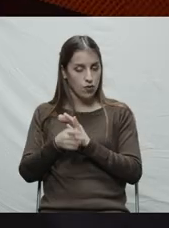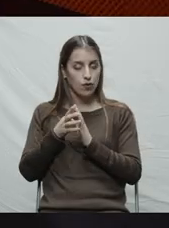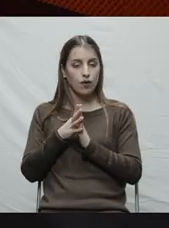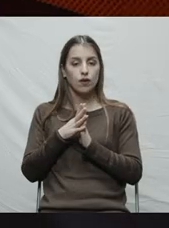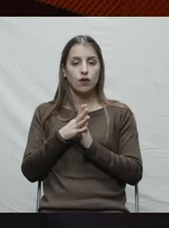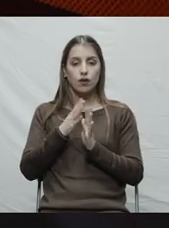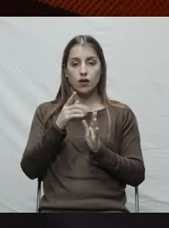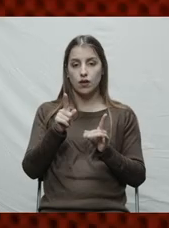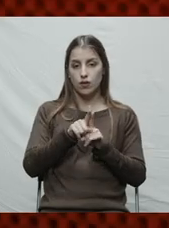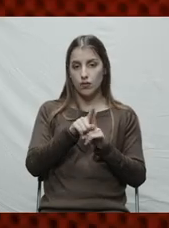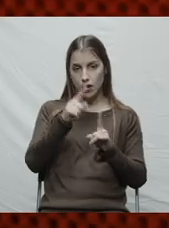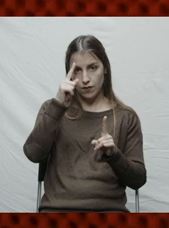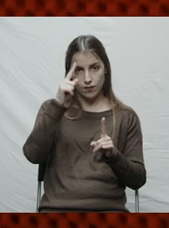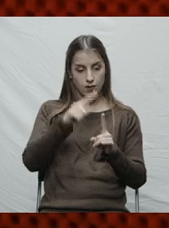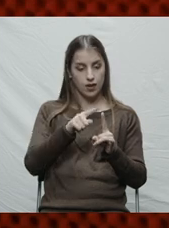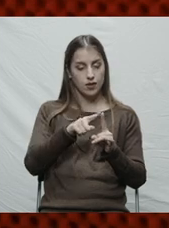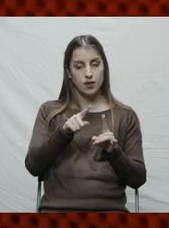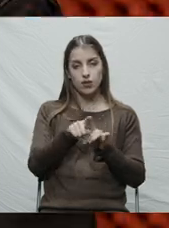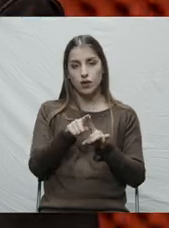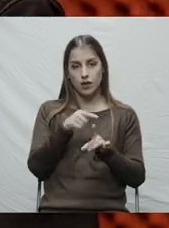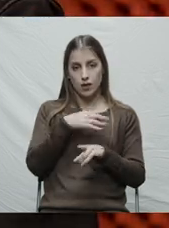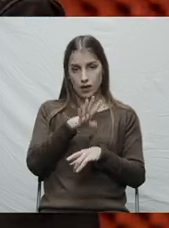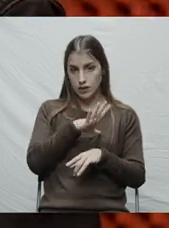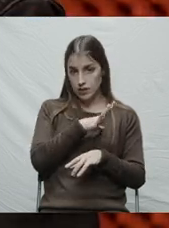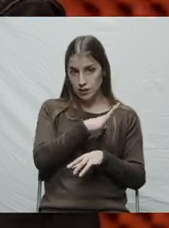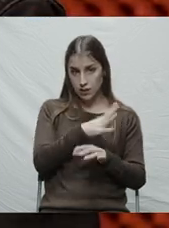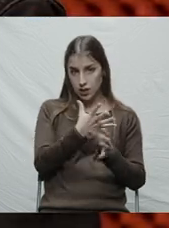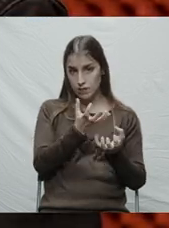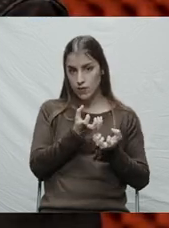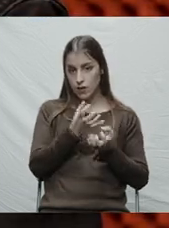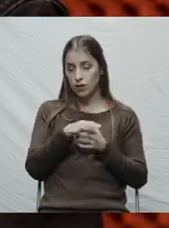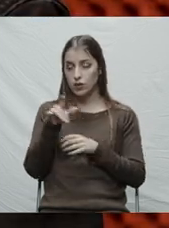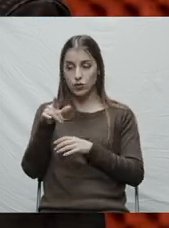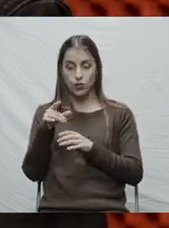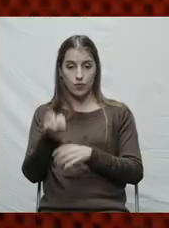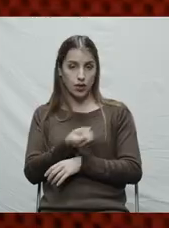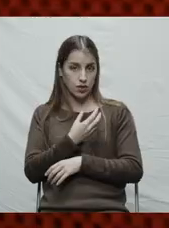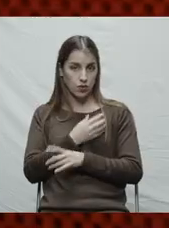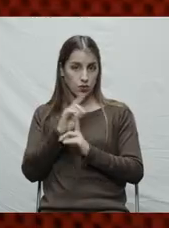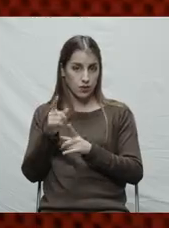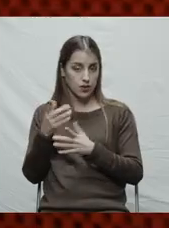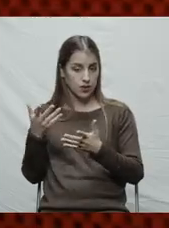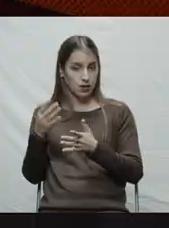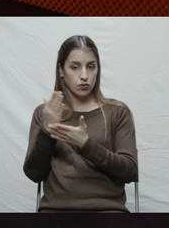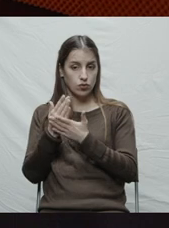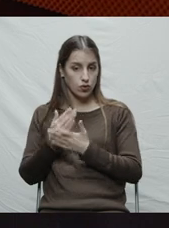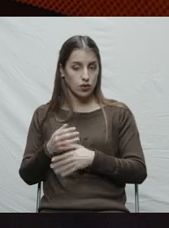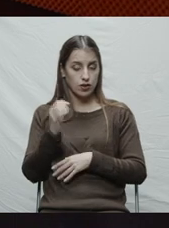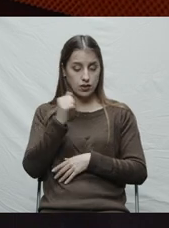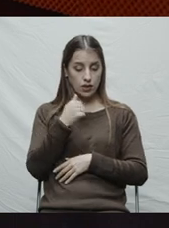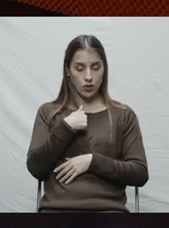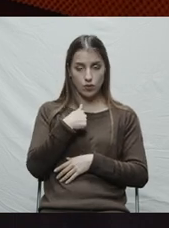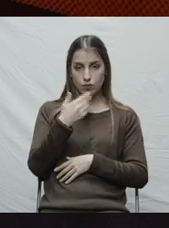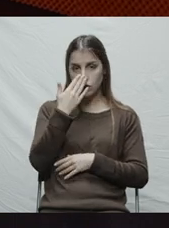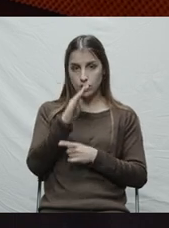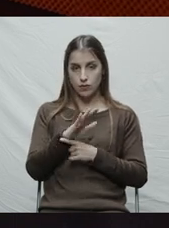não é? Exatamente. Ser a referência pelo desejo mesmo E tu, de quando ganhas conhecer. essa paixão, estudas. Exato. Sim, eu também, Estudas, por exemplo, estudas. quando estive